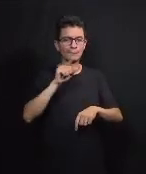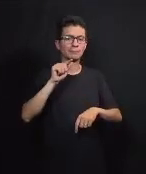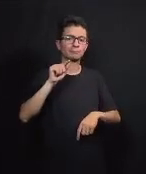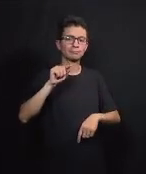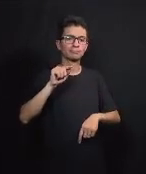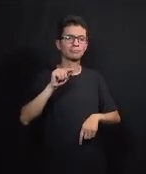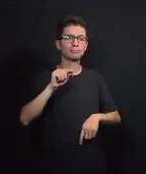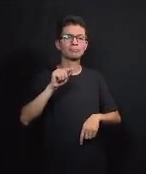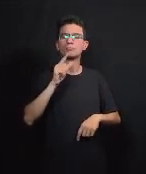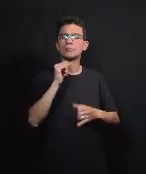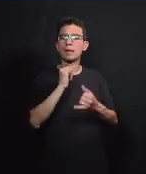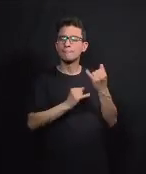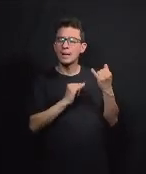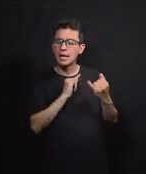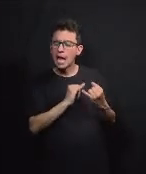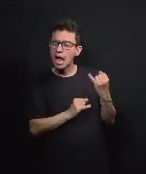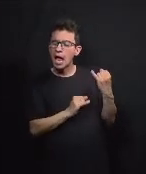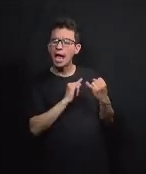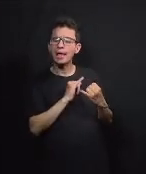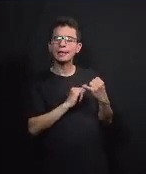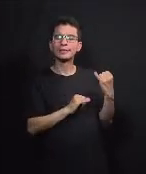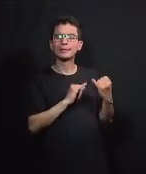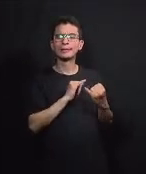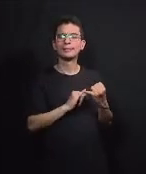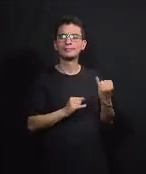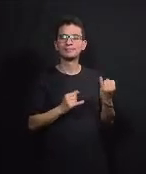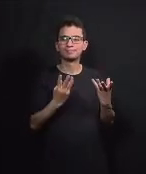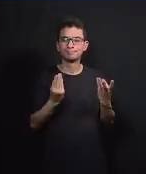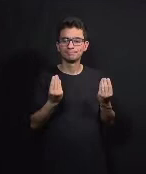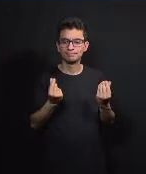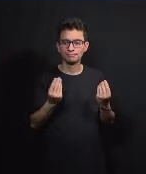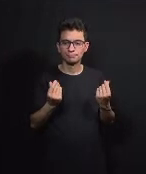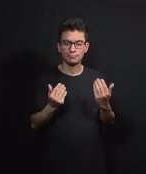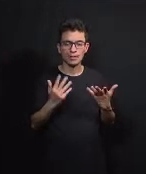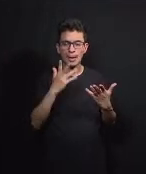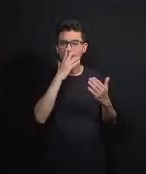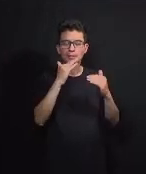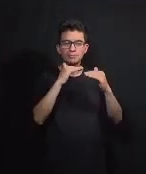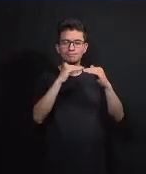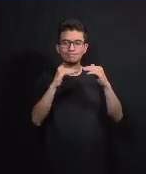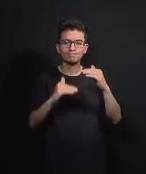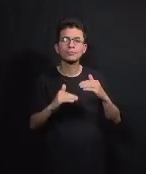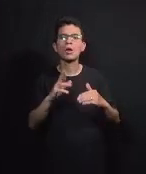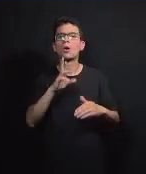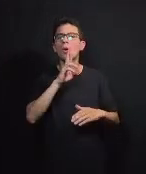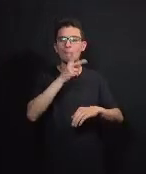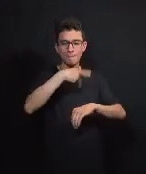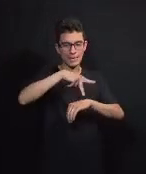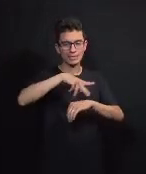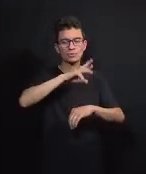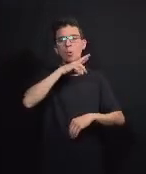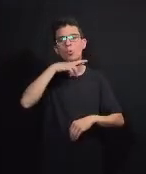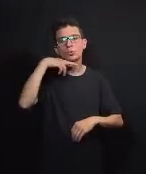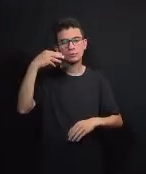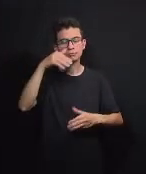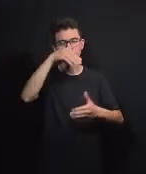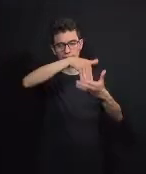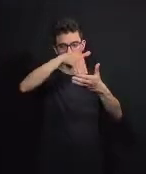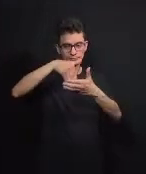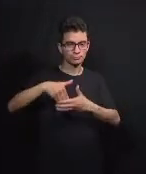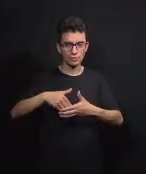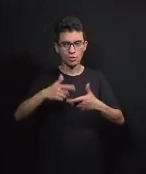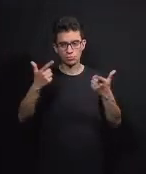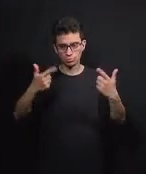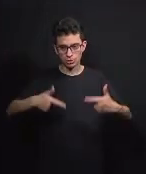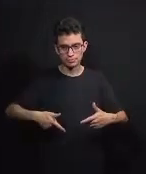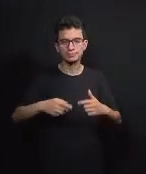que parecia haver uma inclinação da Rússia no caminho democrático,